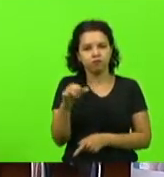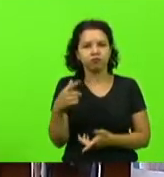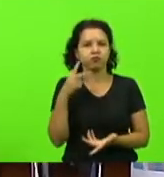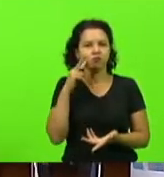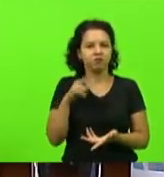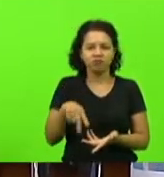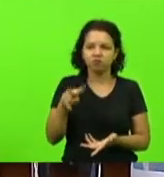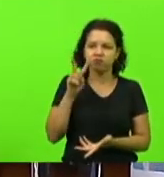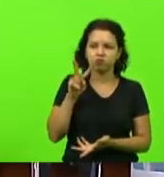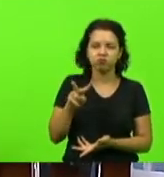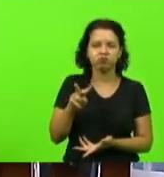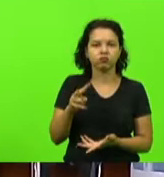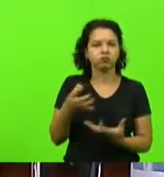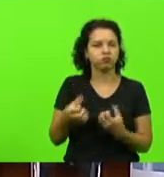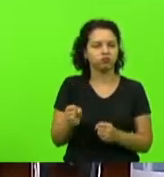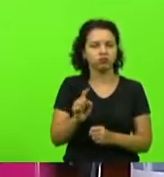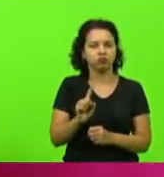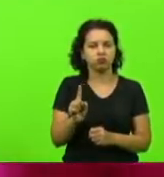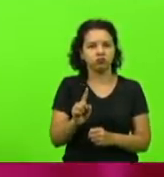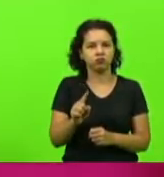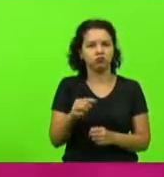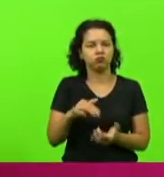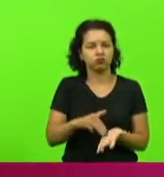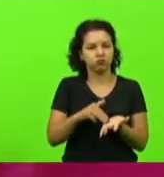se faz necessária, essa